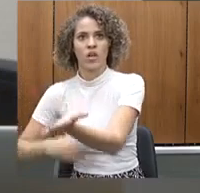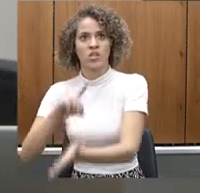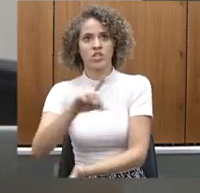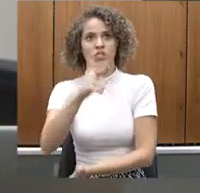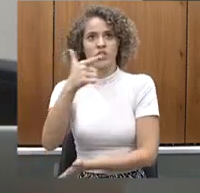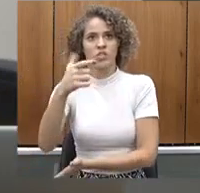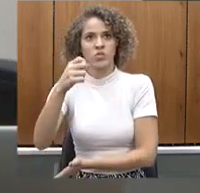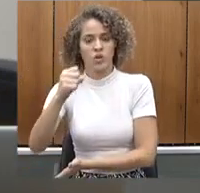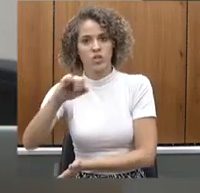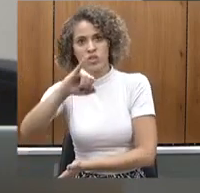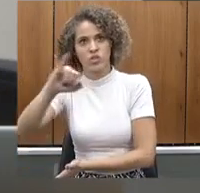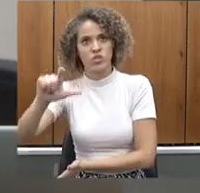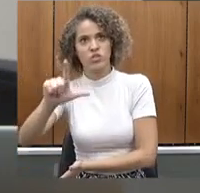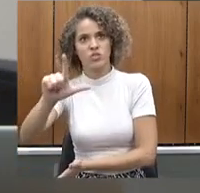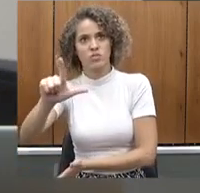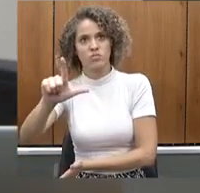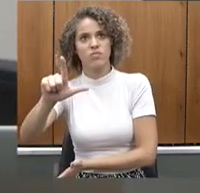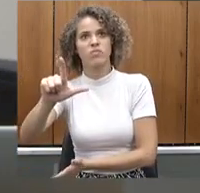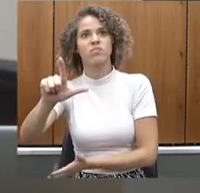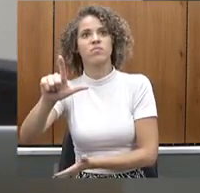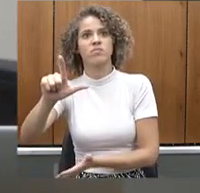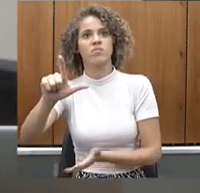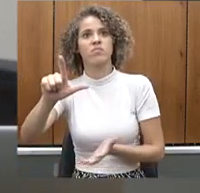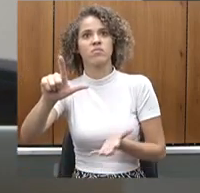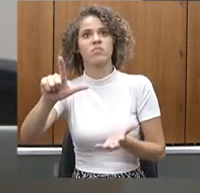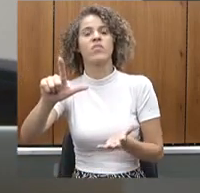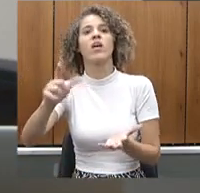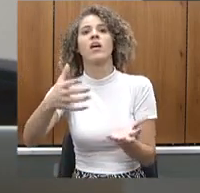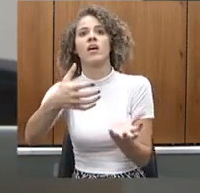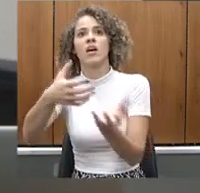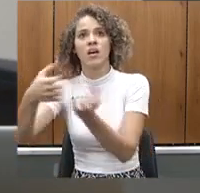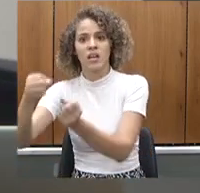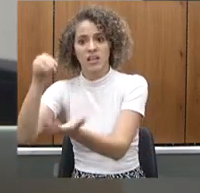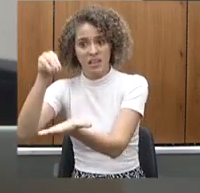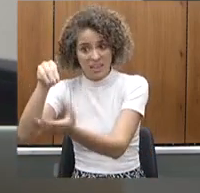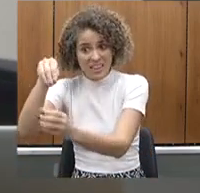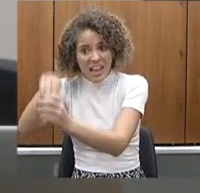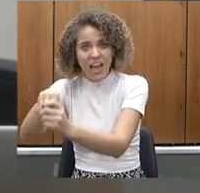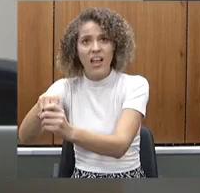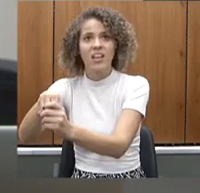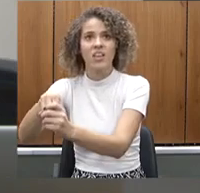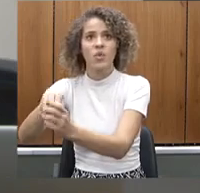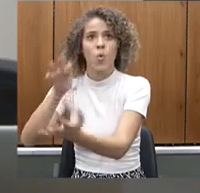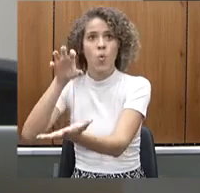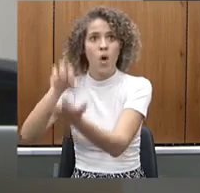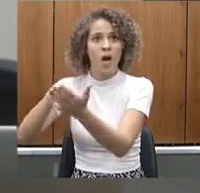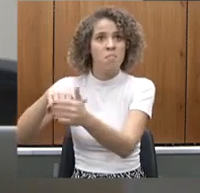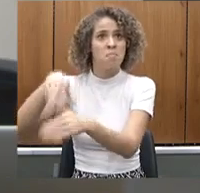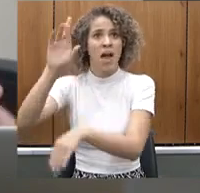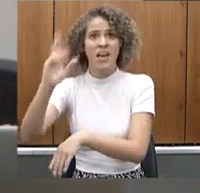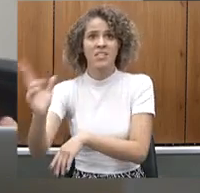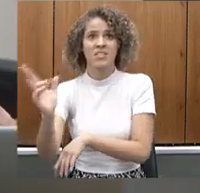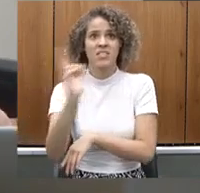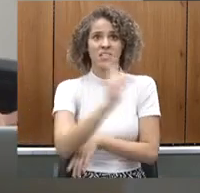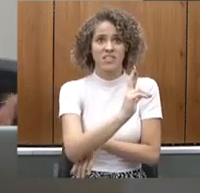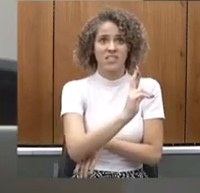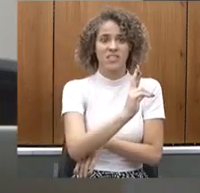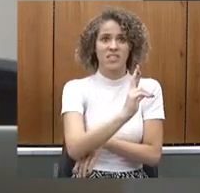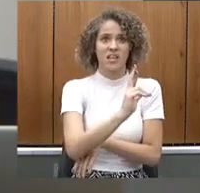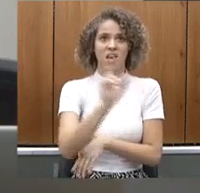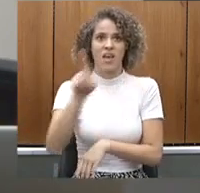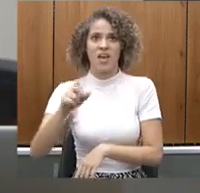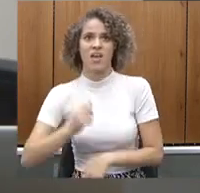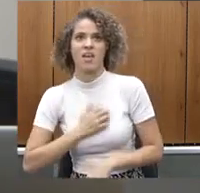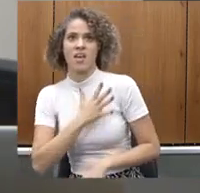28/07 com base na estrutura orgânica do Poder Executivo do Estado o órgão mais indicado para responder a matéria por esse militar